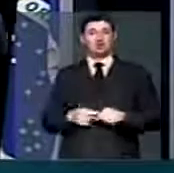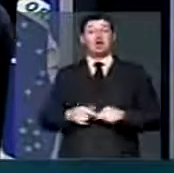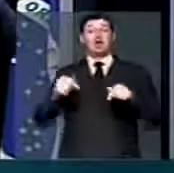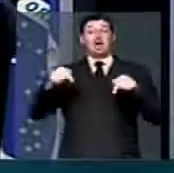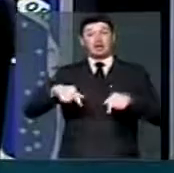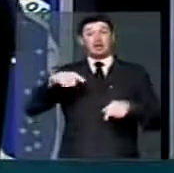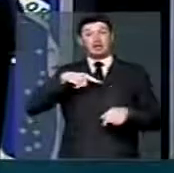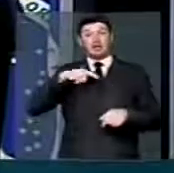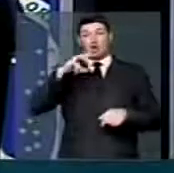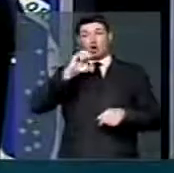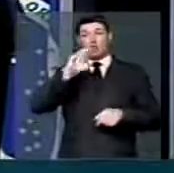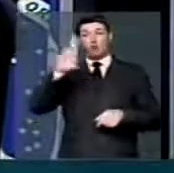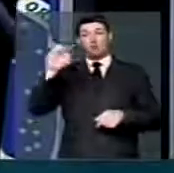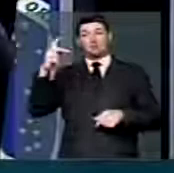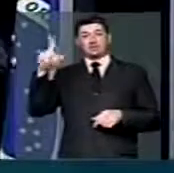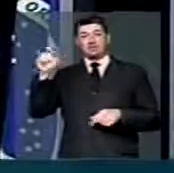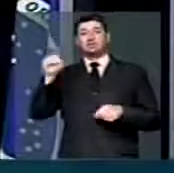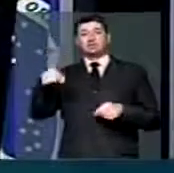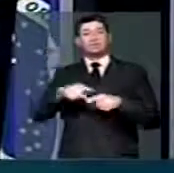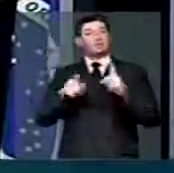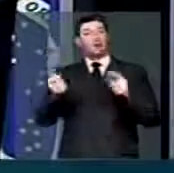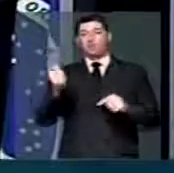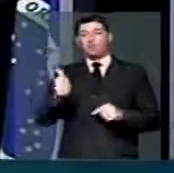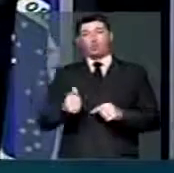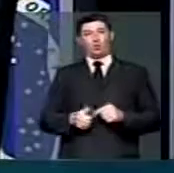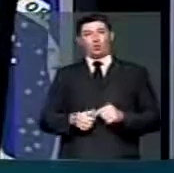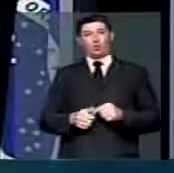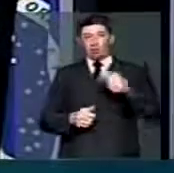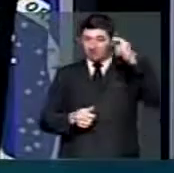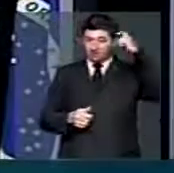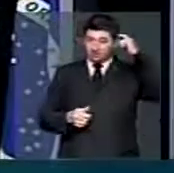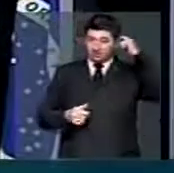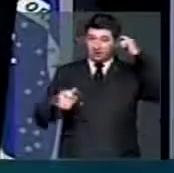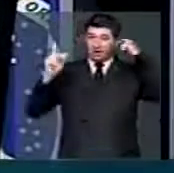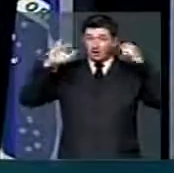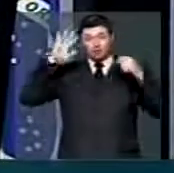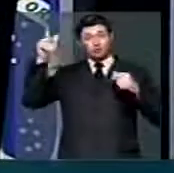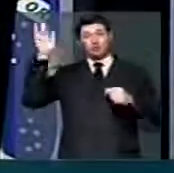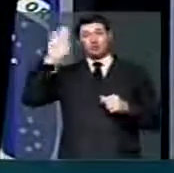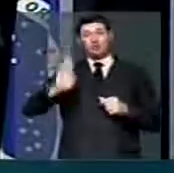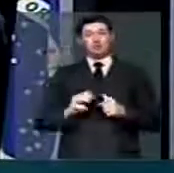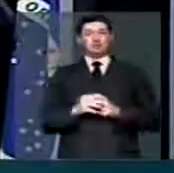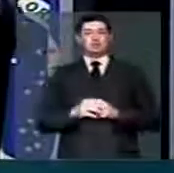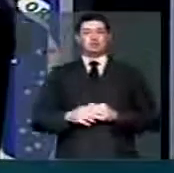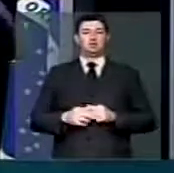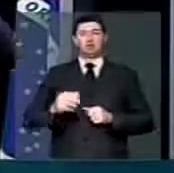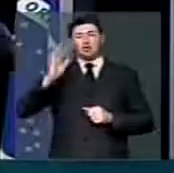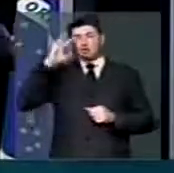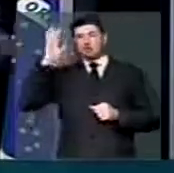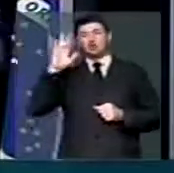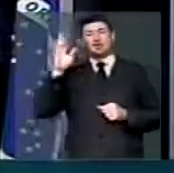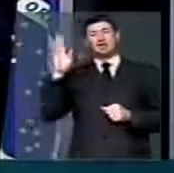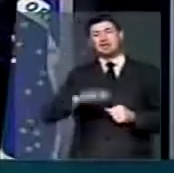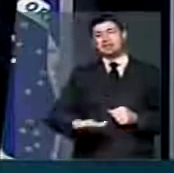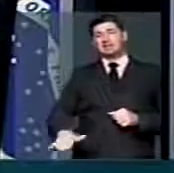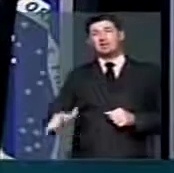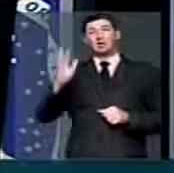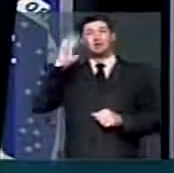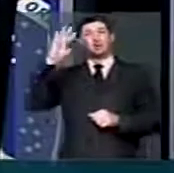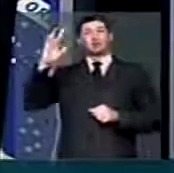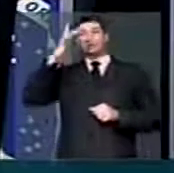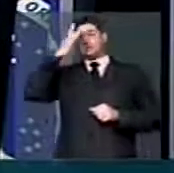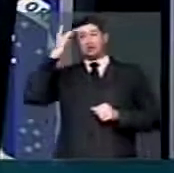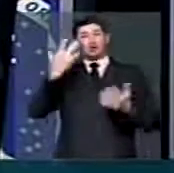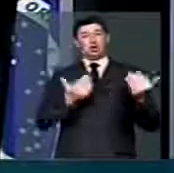corrupção, mas é pouca corrupção. Eu acho que esse é o sonho de todo brasileiro. este é o sonho de todas as crianças, esse é o sonho de